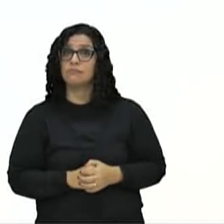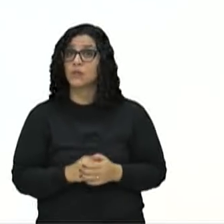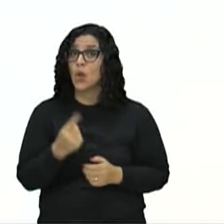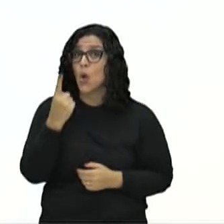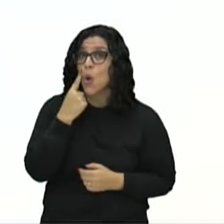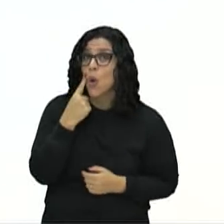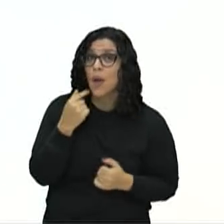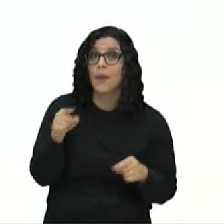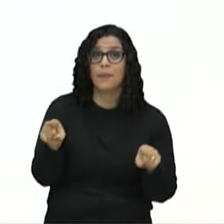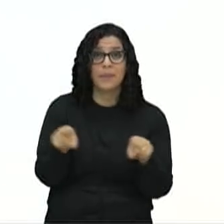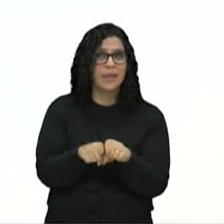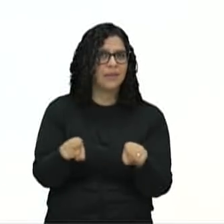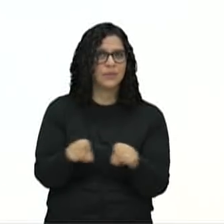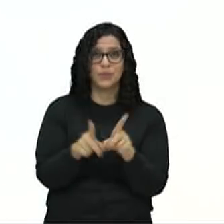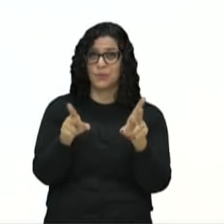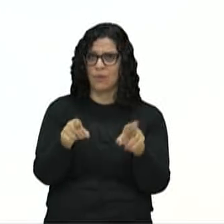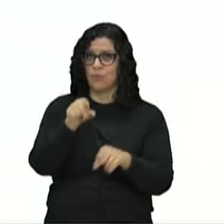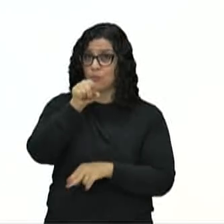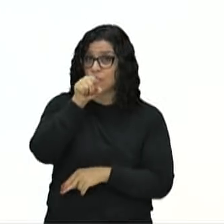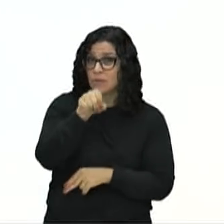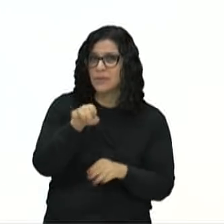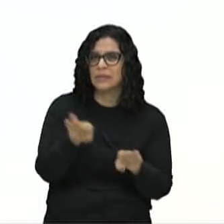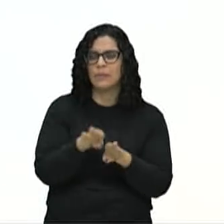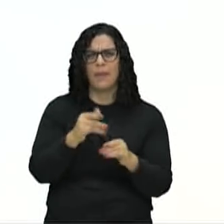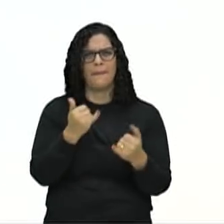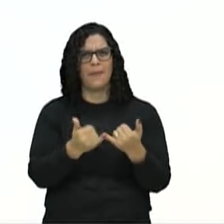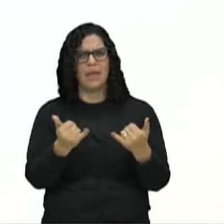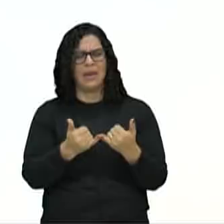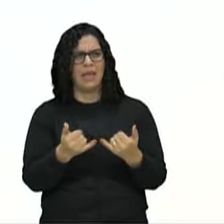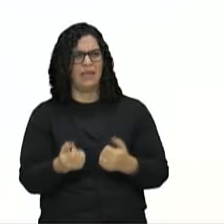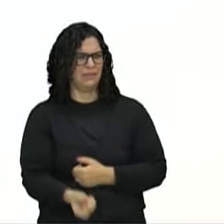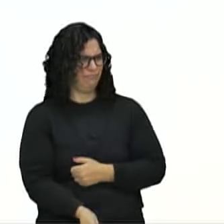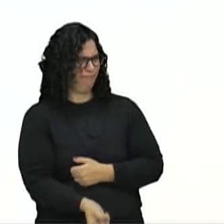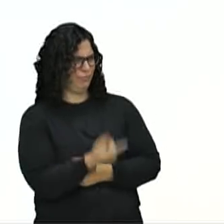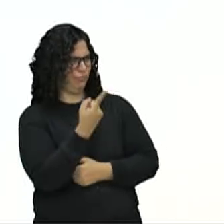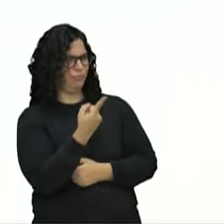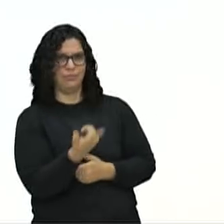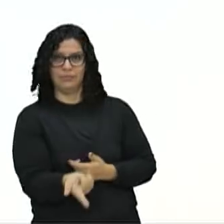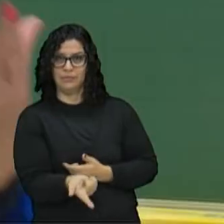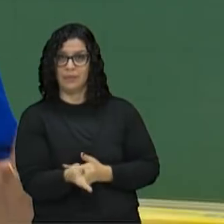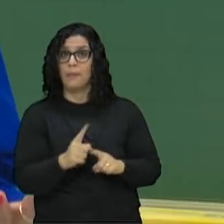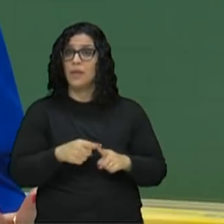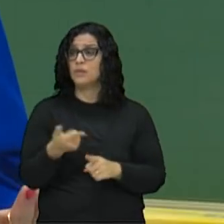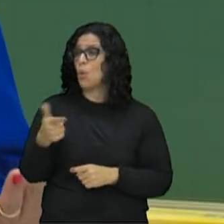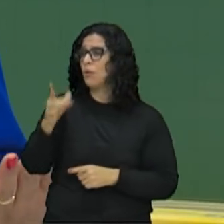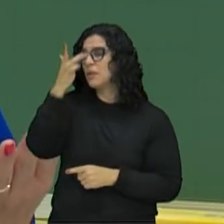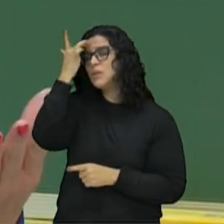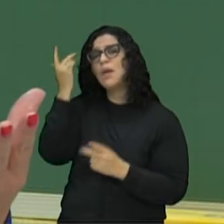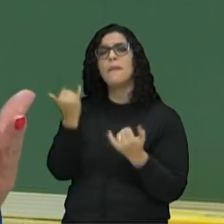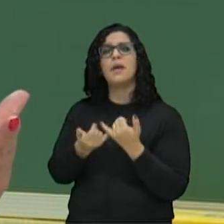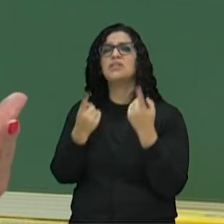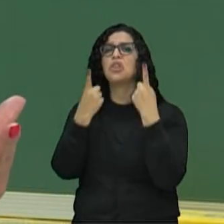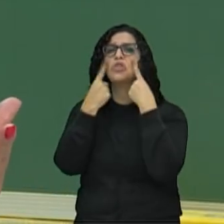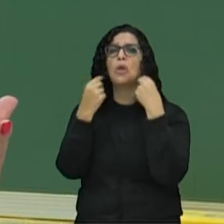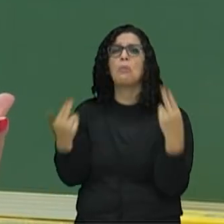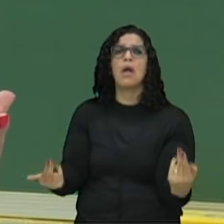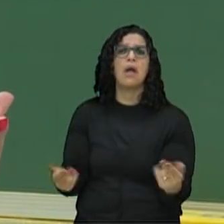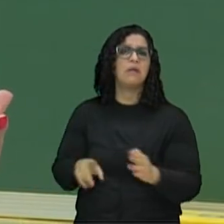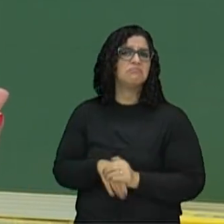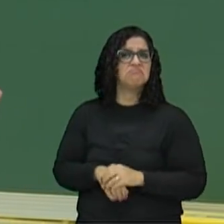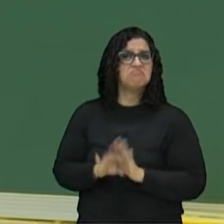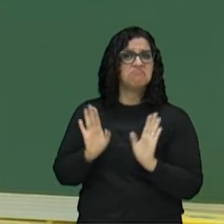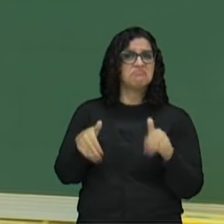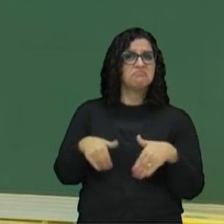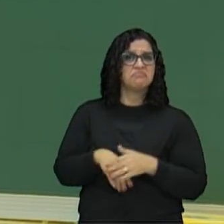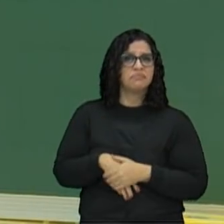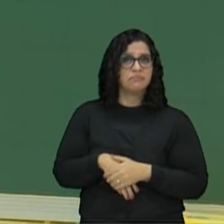Galera, é a mesma coisa. Para você, de repente, uma coisa é absurda, mas para outro não é tão absurdo